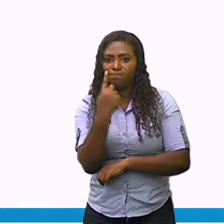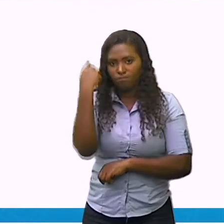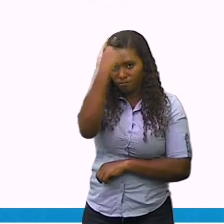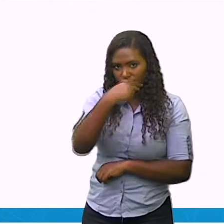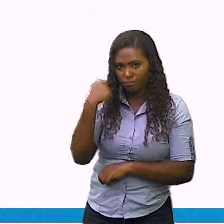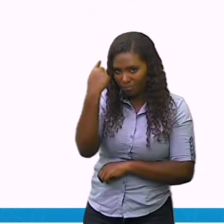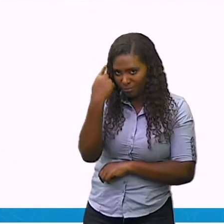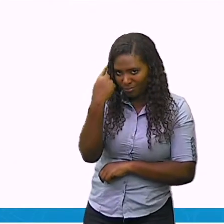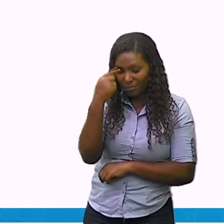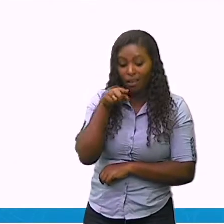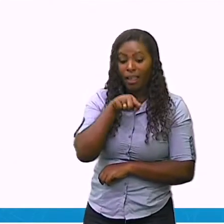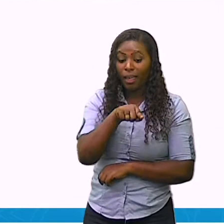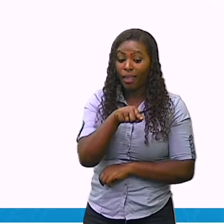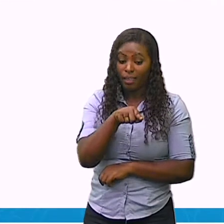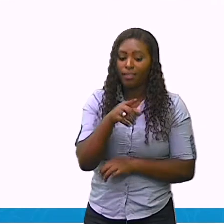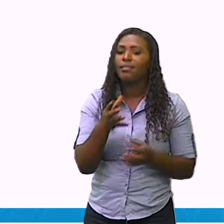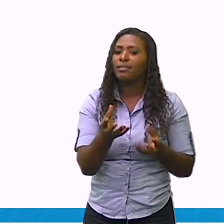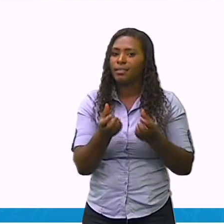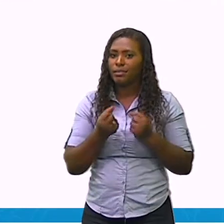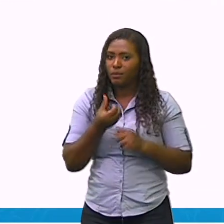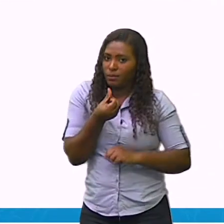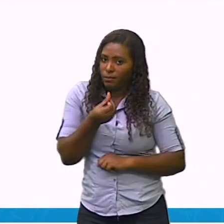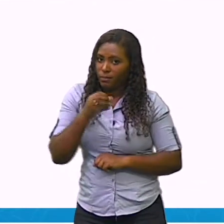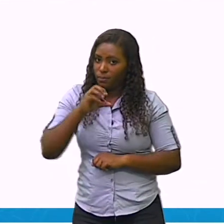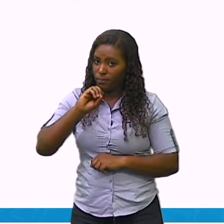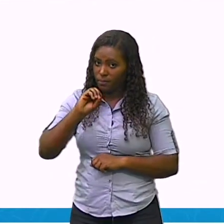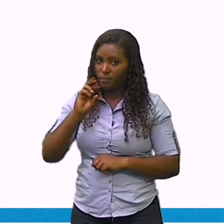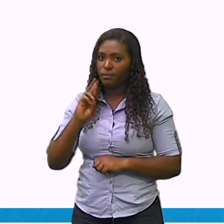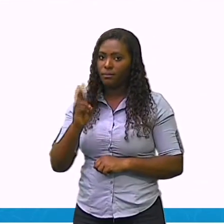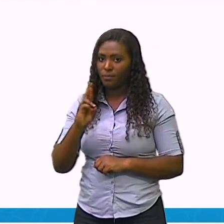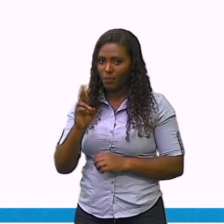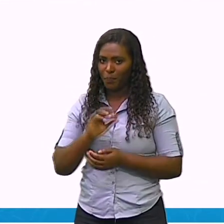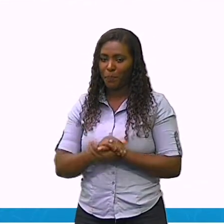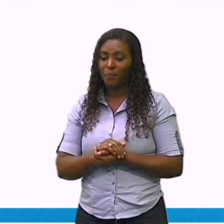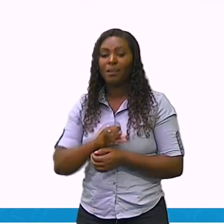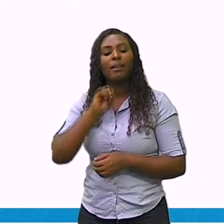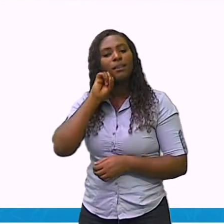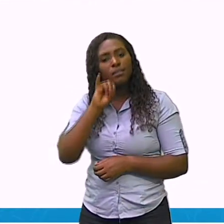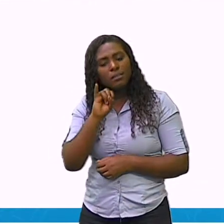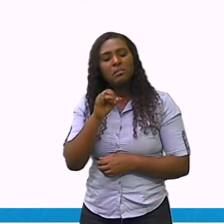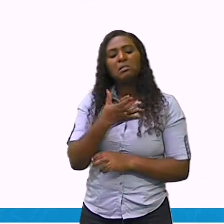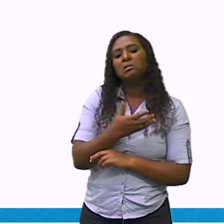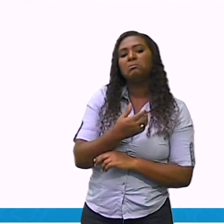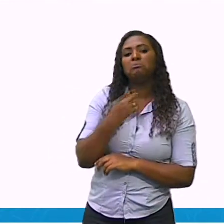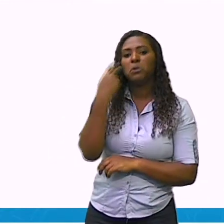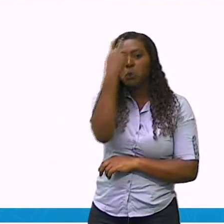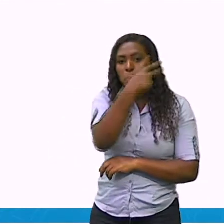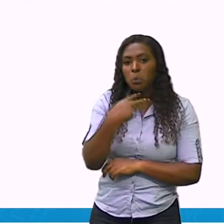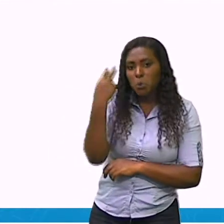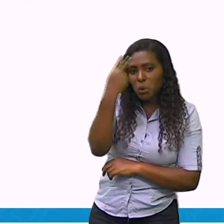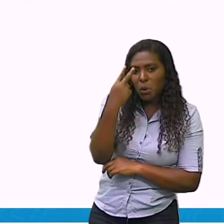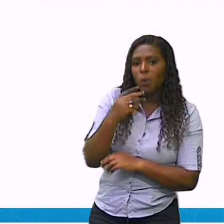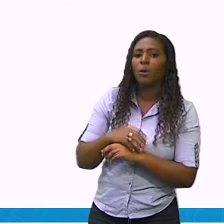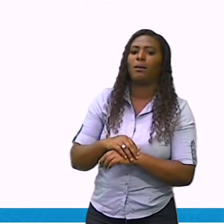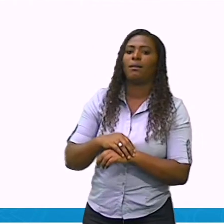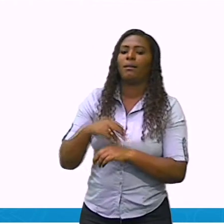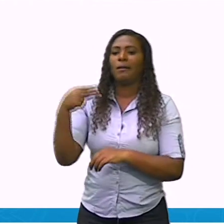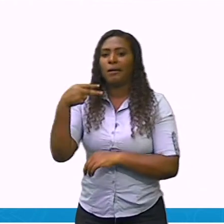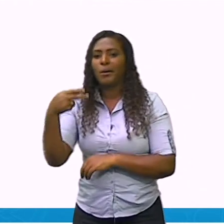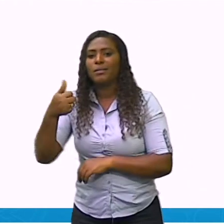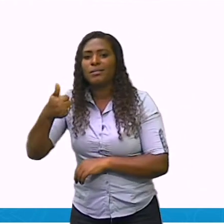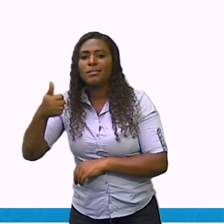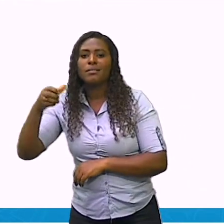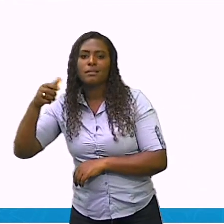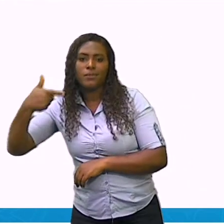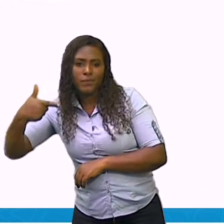hora, o valor recebido, R$60. 2 horas, o valor recebido, 120.